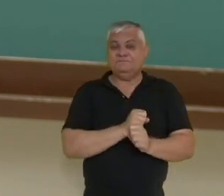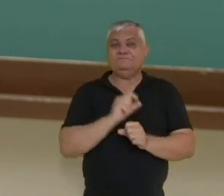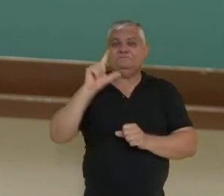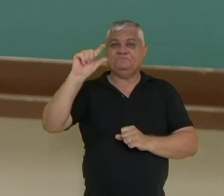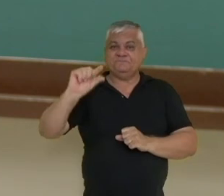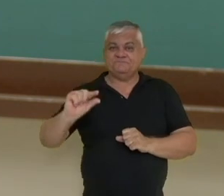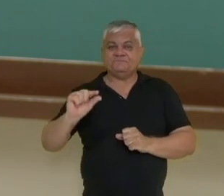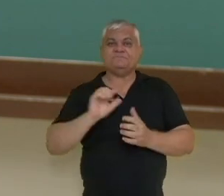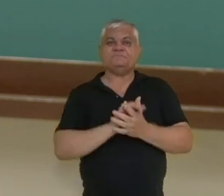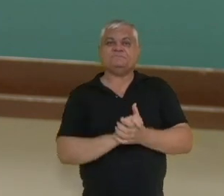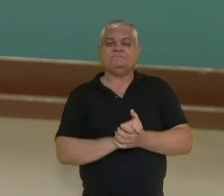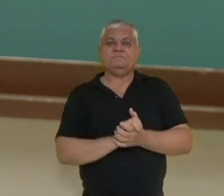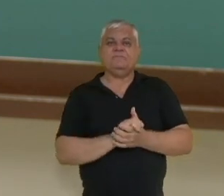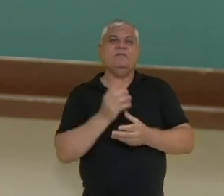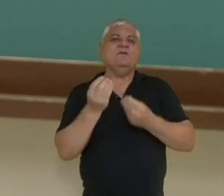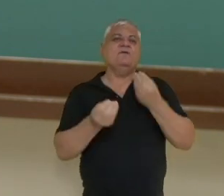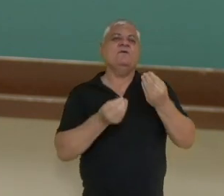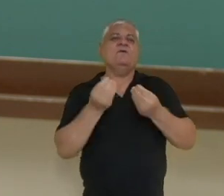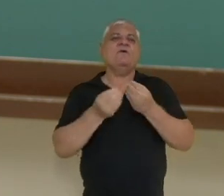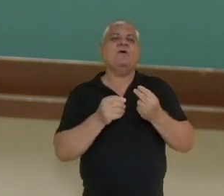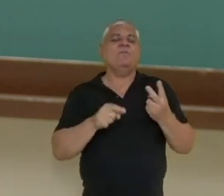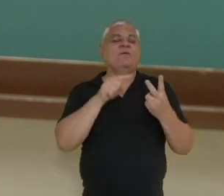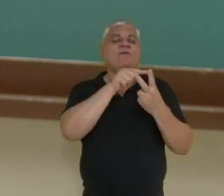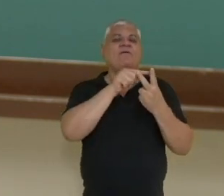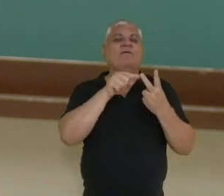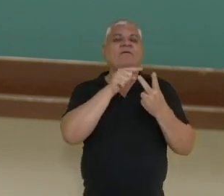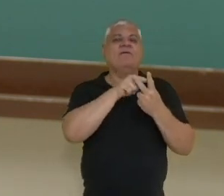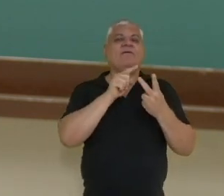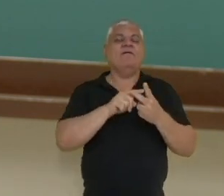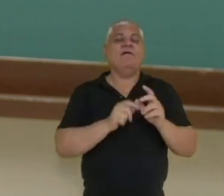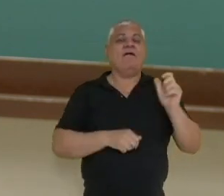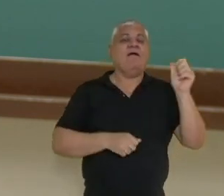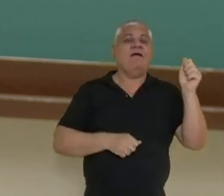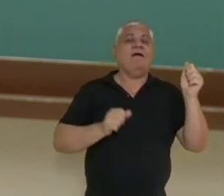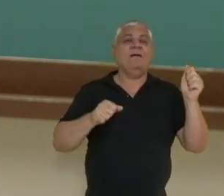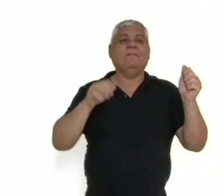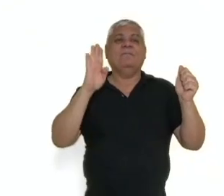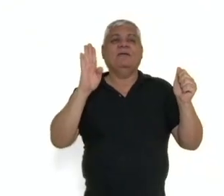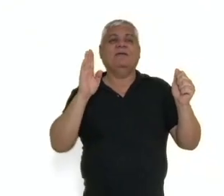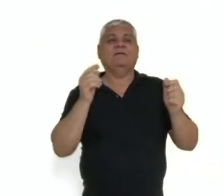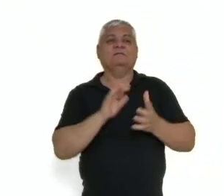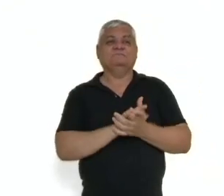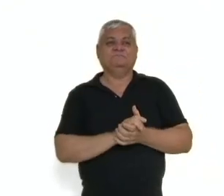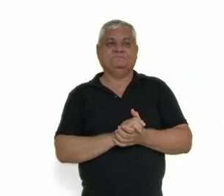menor. Então, qual dessas duplas tem o desempenho mais equilibrado?